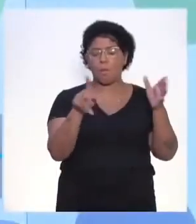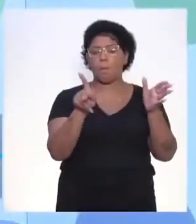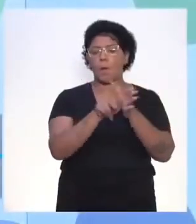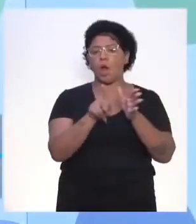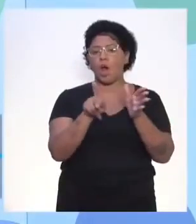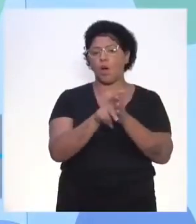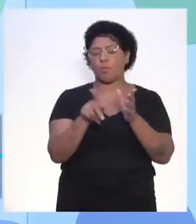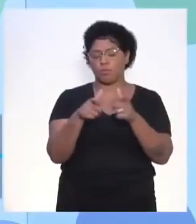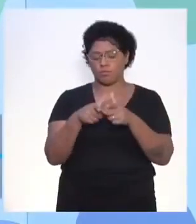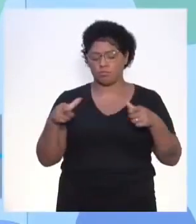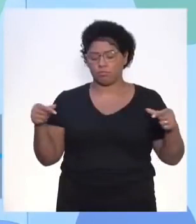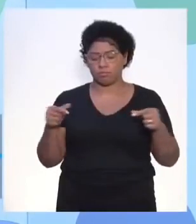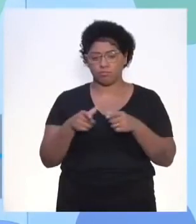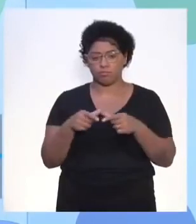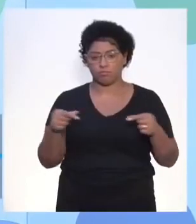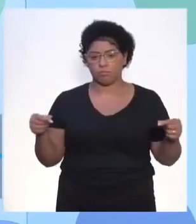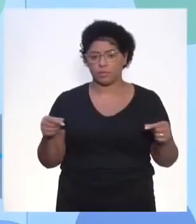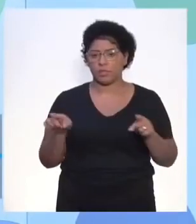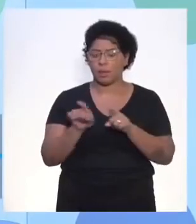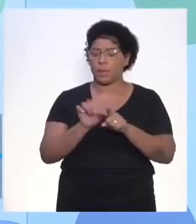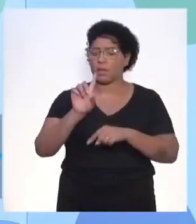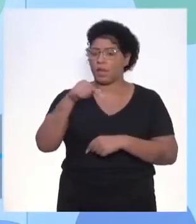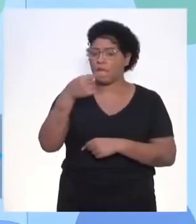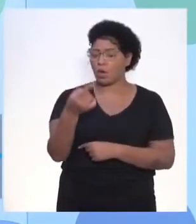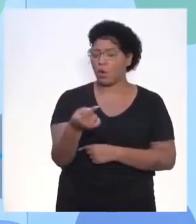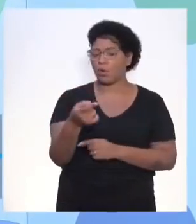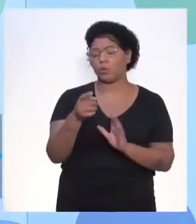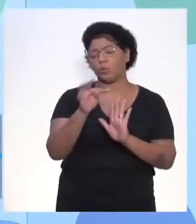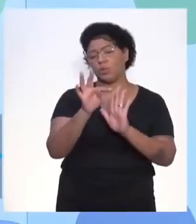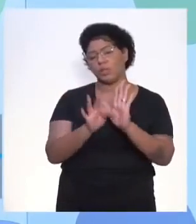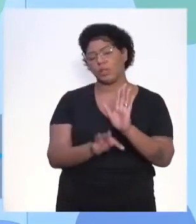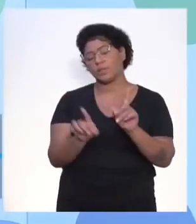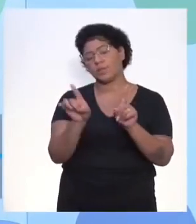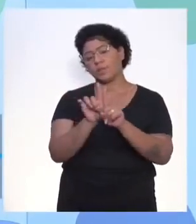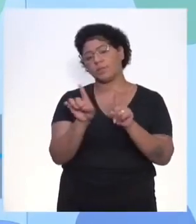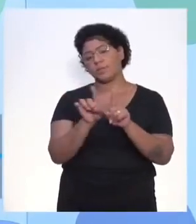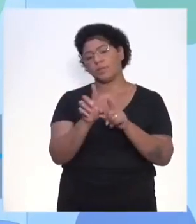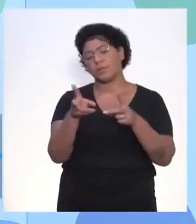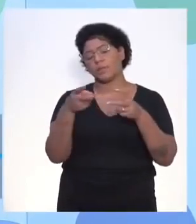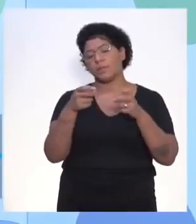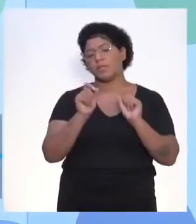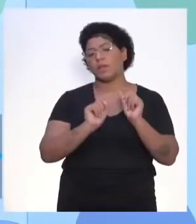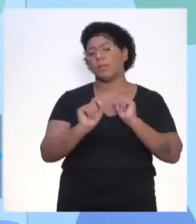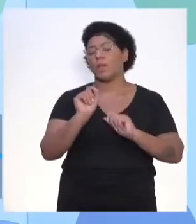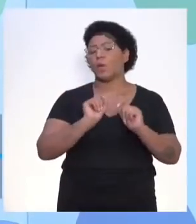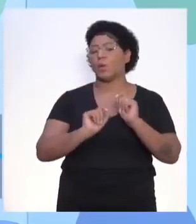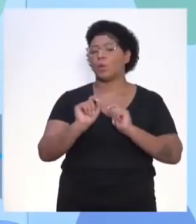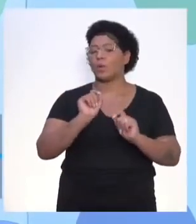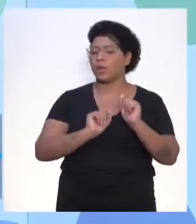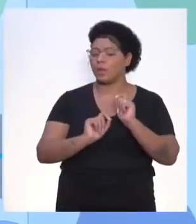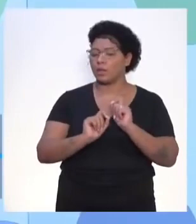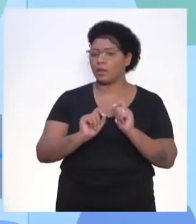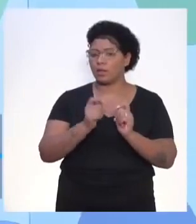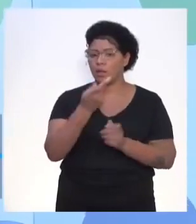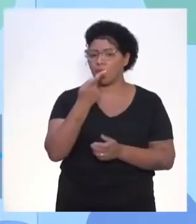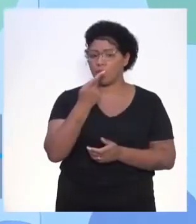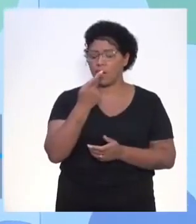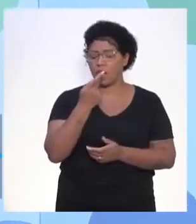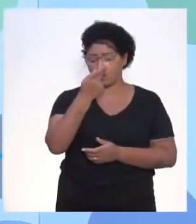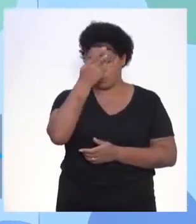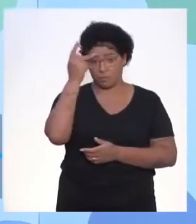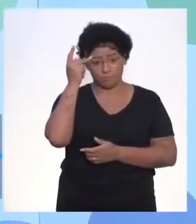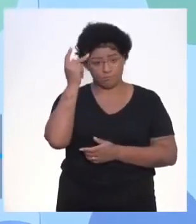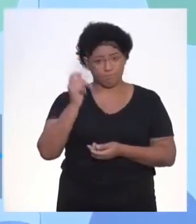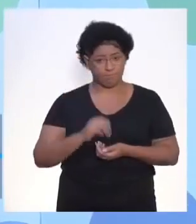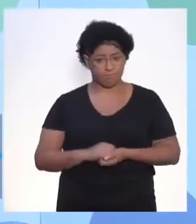Aí nós temos esse texto aí agora, que é um outro gênero textual, já não se percebe uma intenção de descrição de pessoa, né, Pro? A descrição